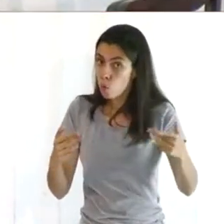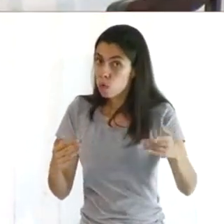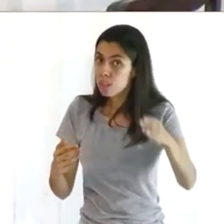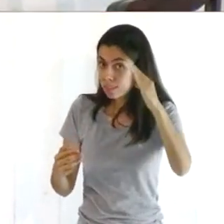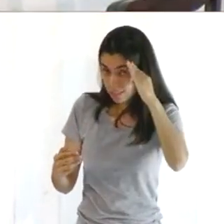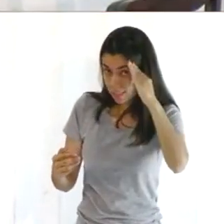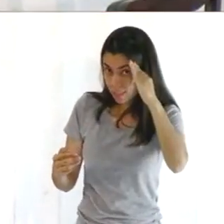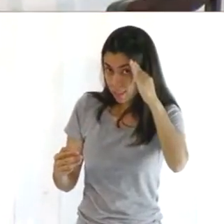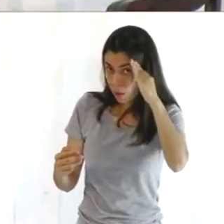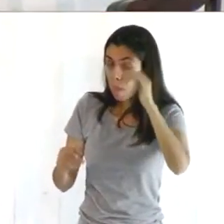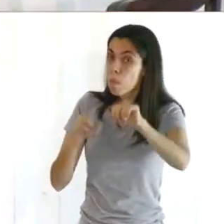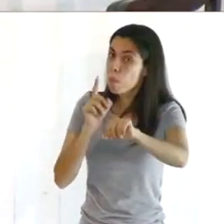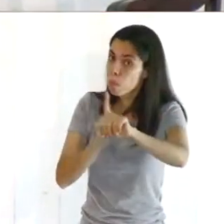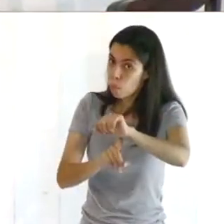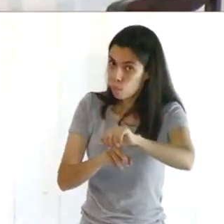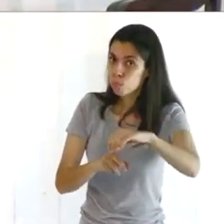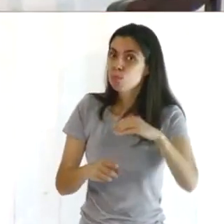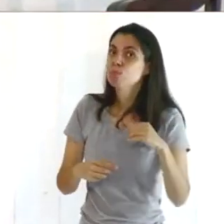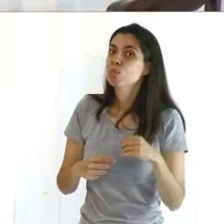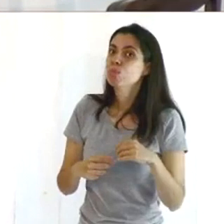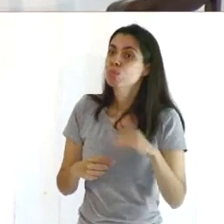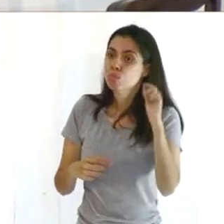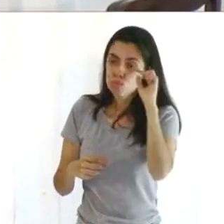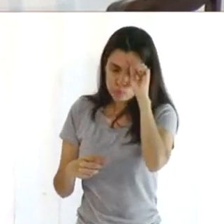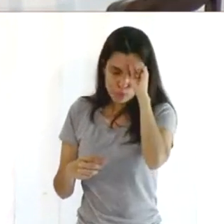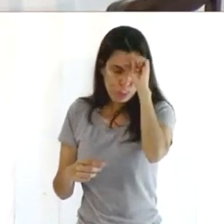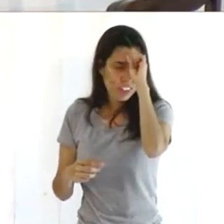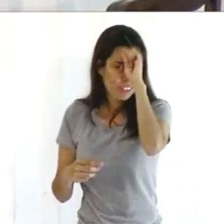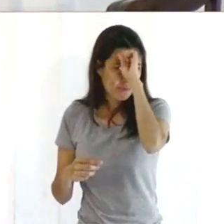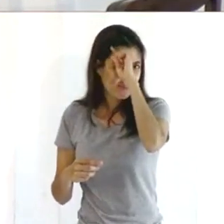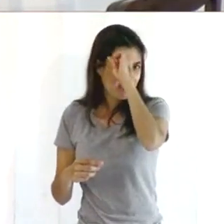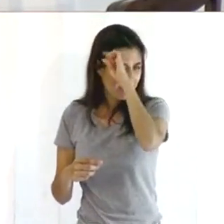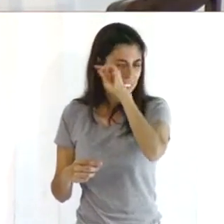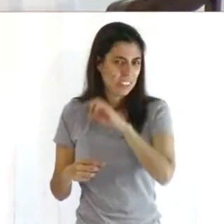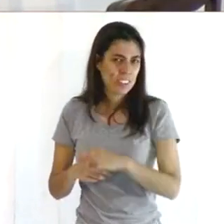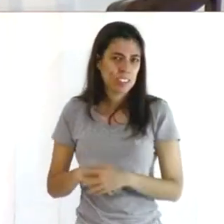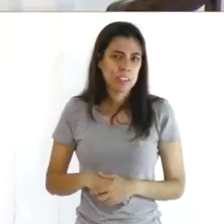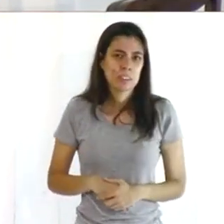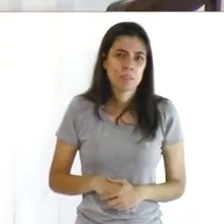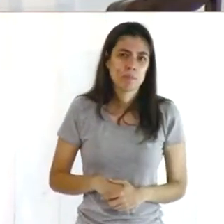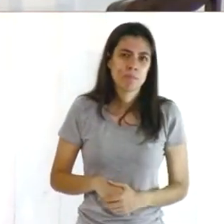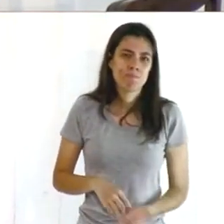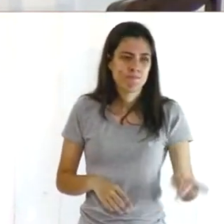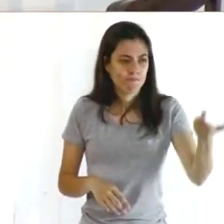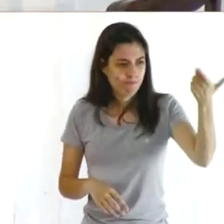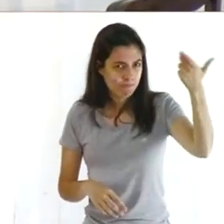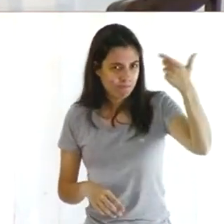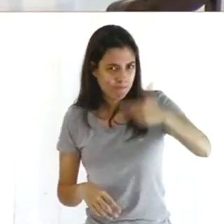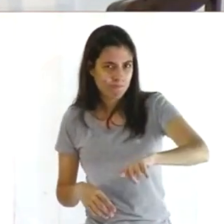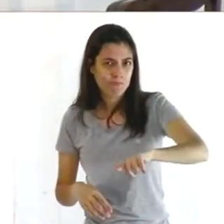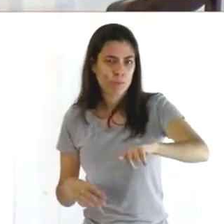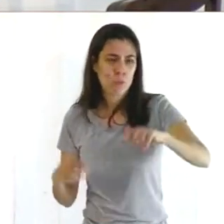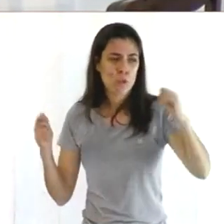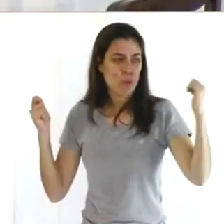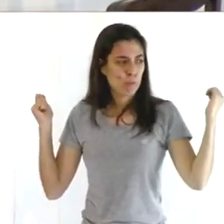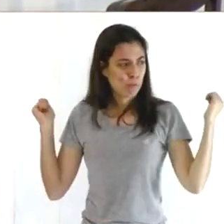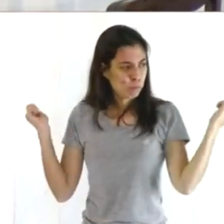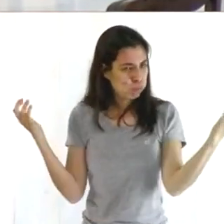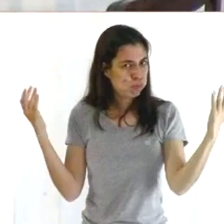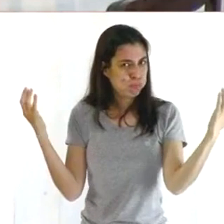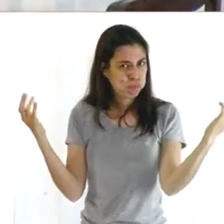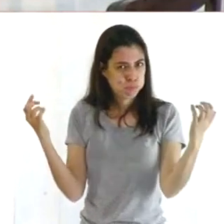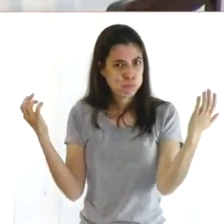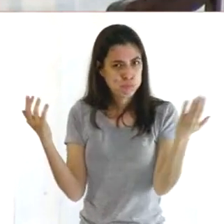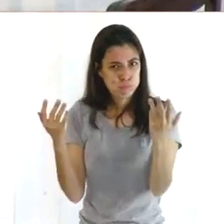Certamente, dentre tantas experiências que esse servo de Deus teve, mais uma vez, Davi está cercado por seus inimigos.